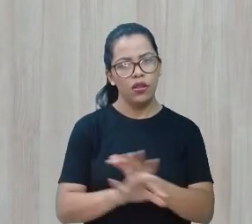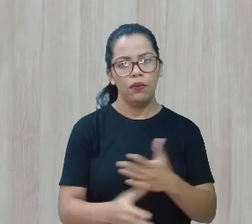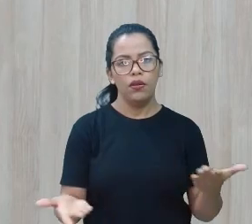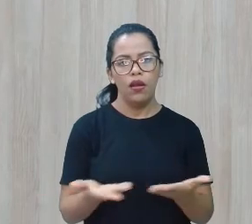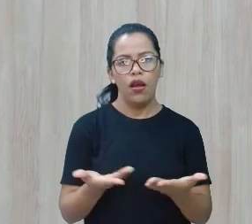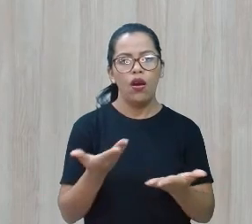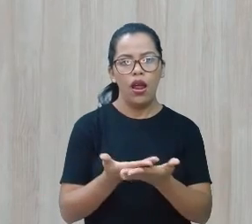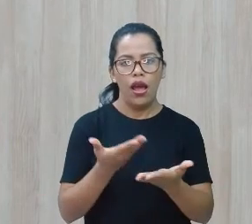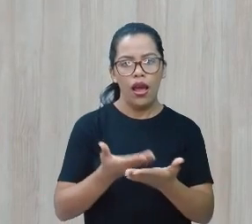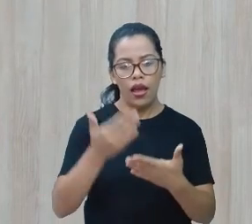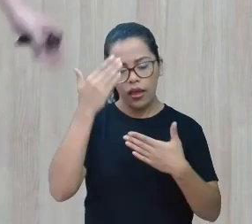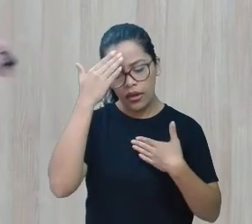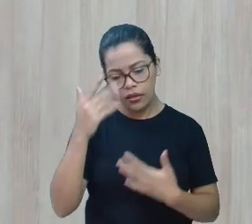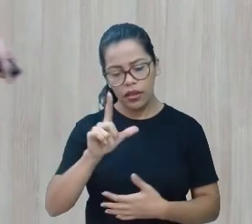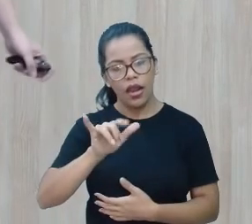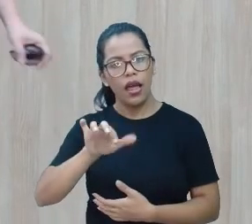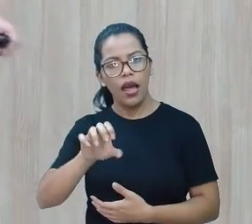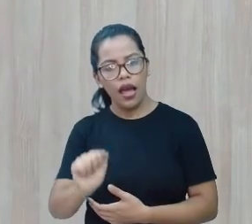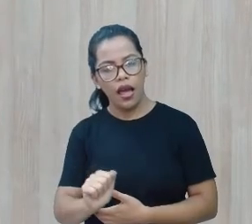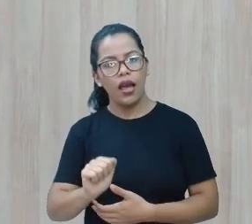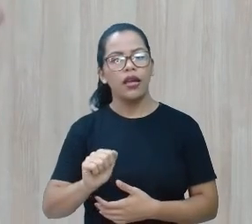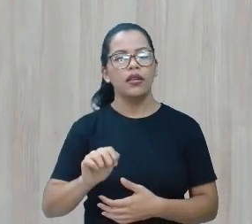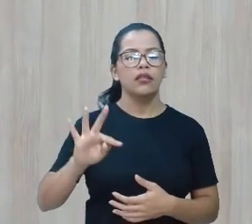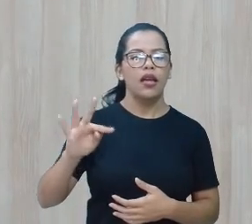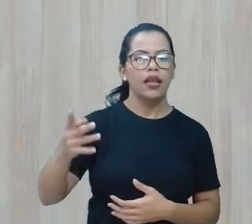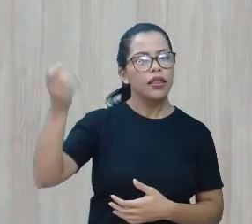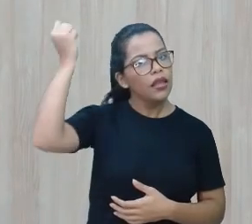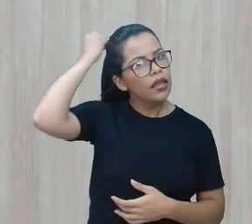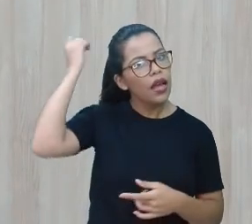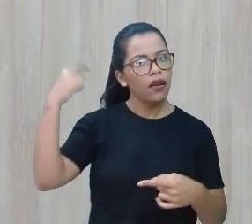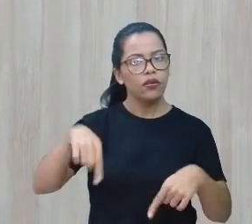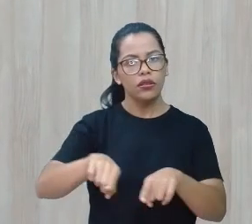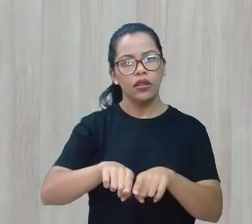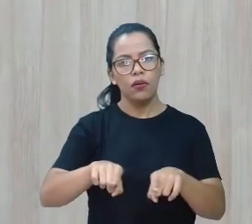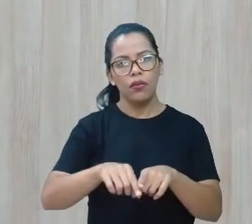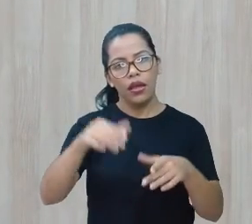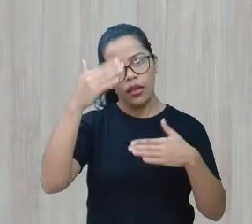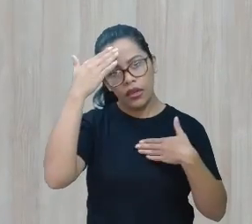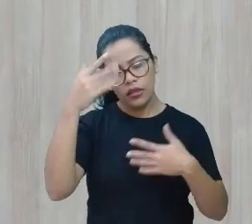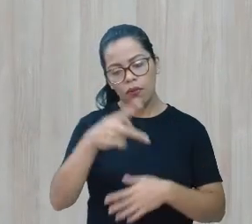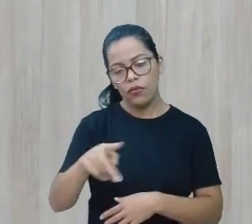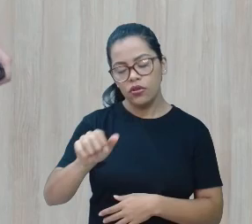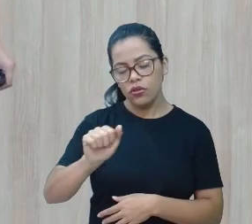aula, agradecendo aqui a Laís, a Tiago, a produção inteira e a professora, a Adriana,